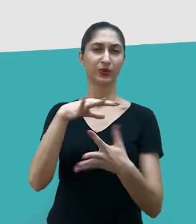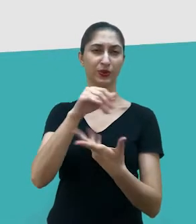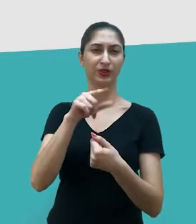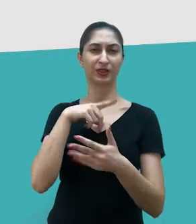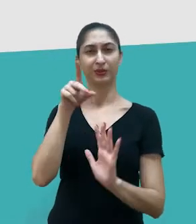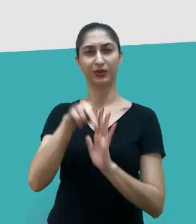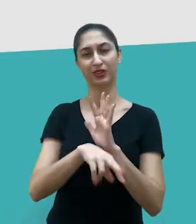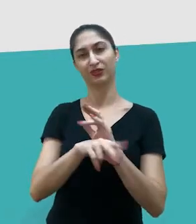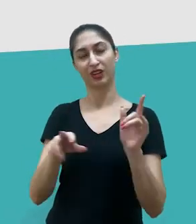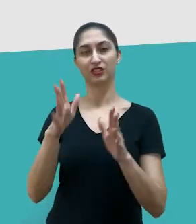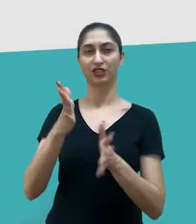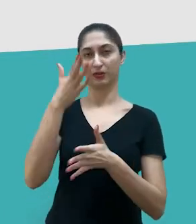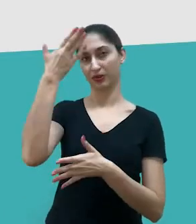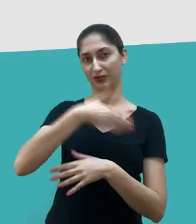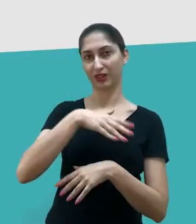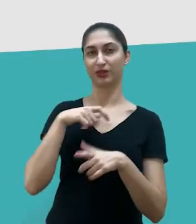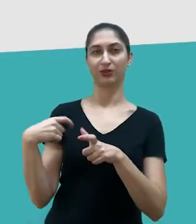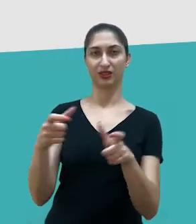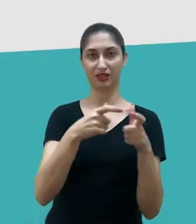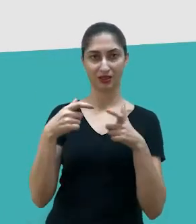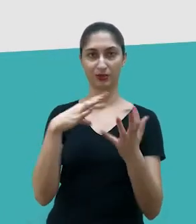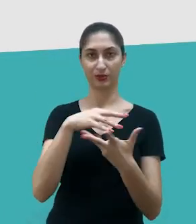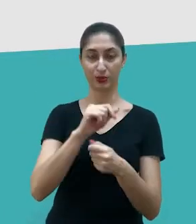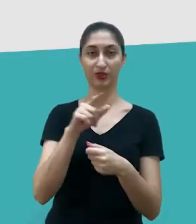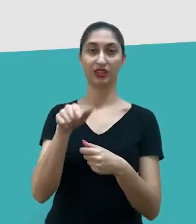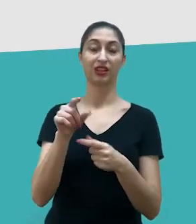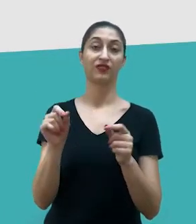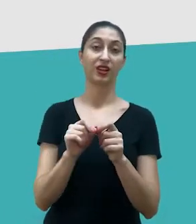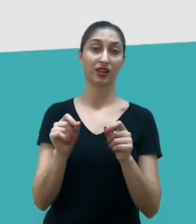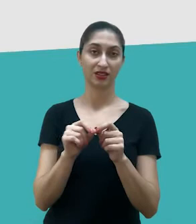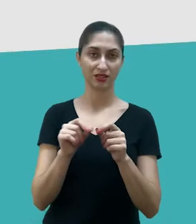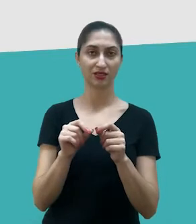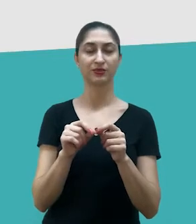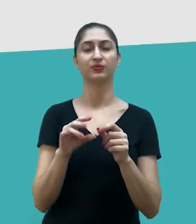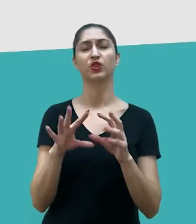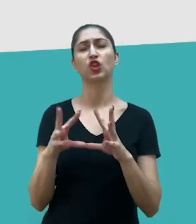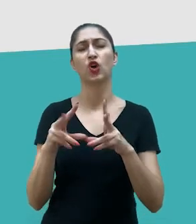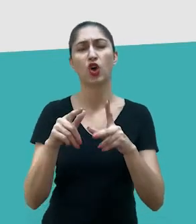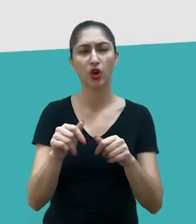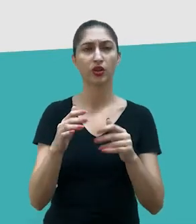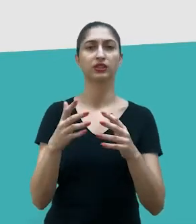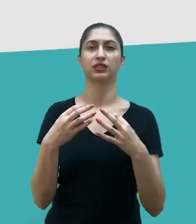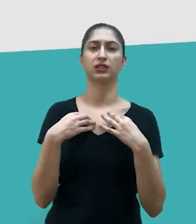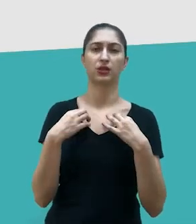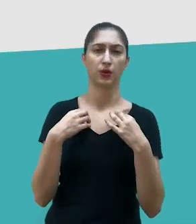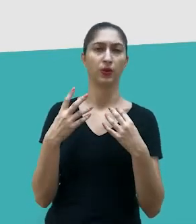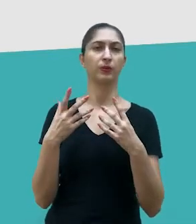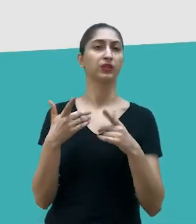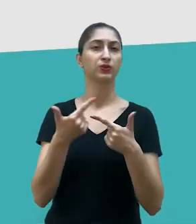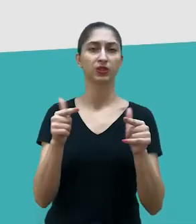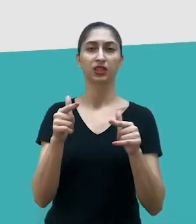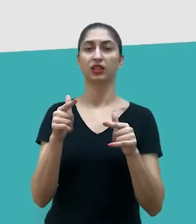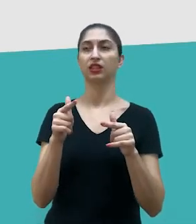projetos comprovados em grandes partes. Ela refaz todas as peças e não tem